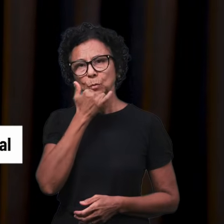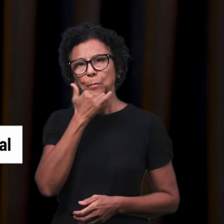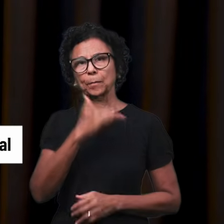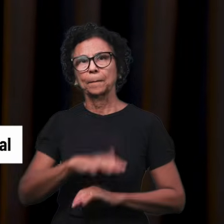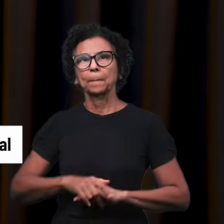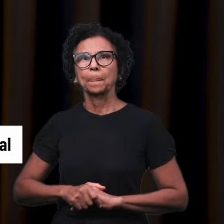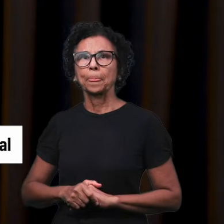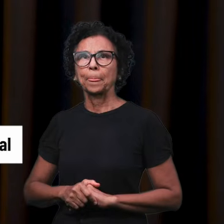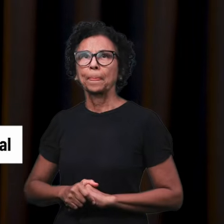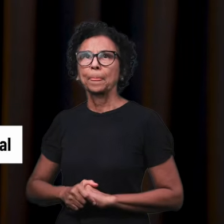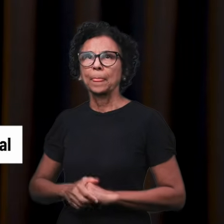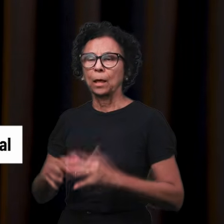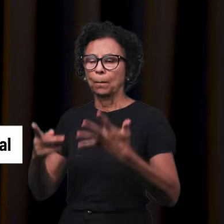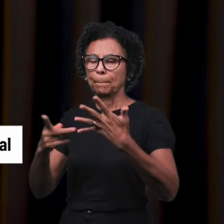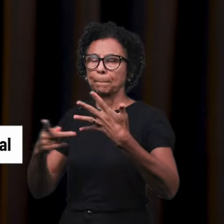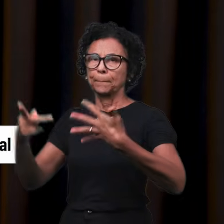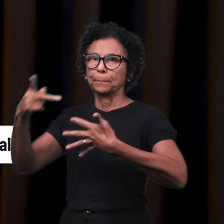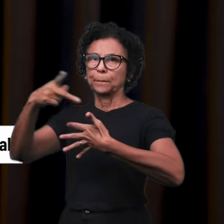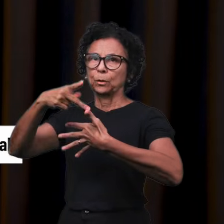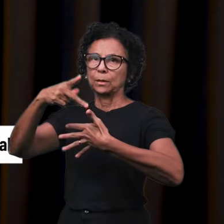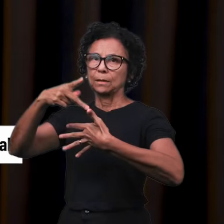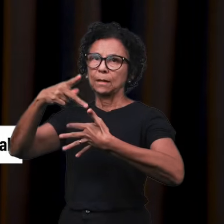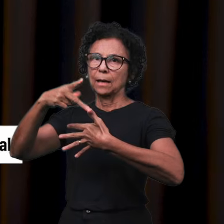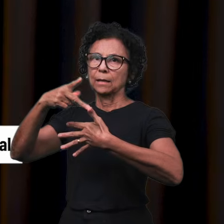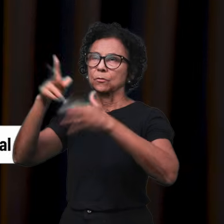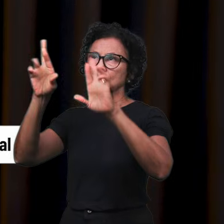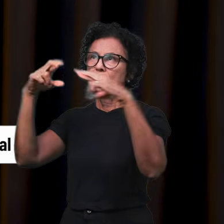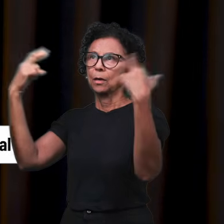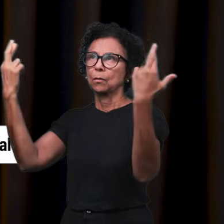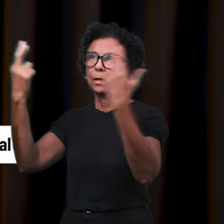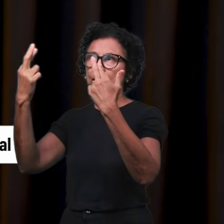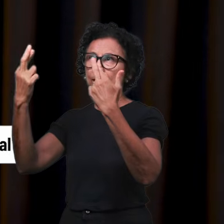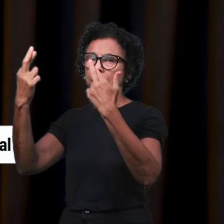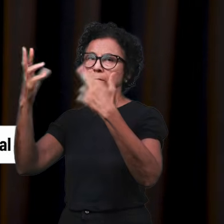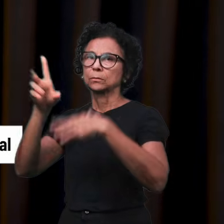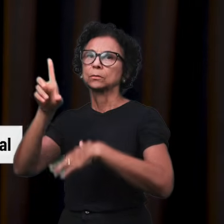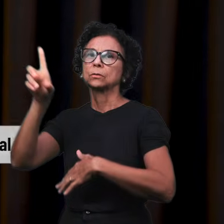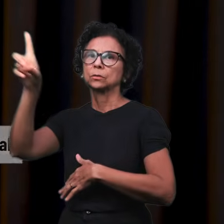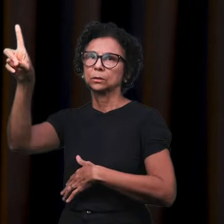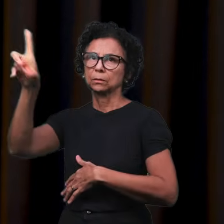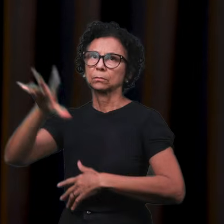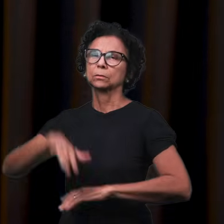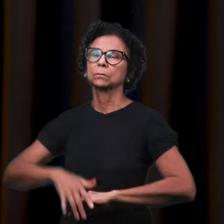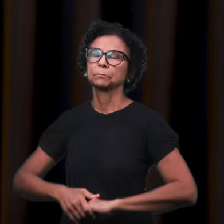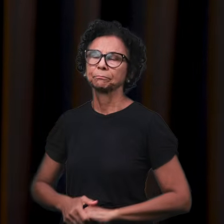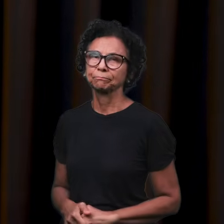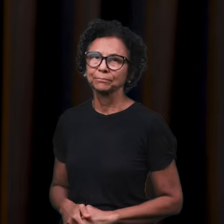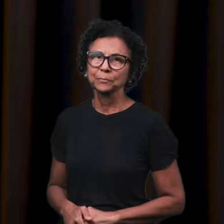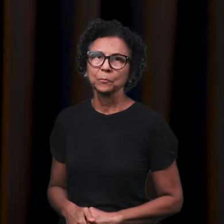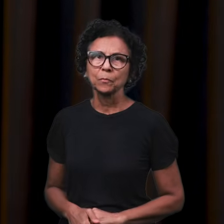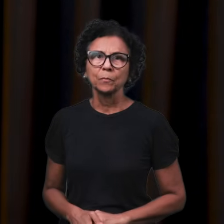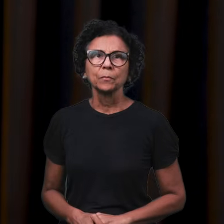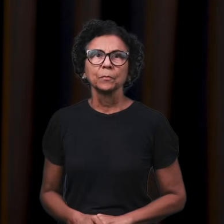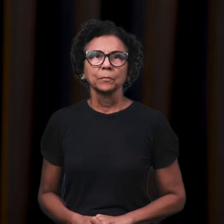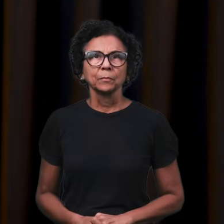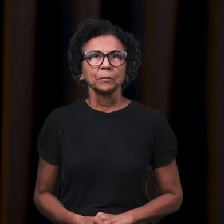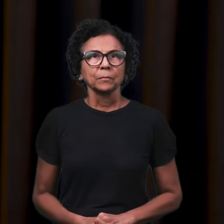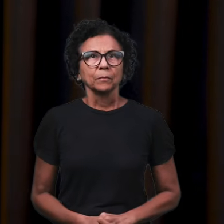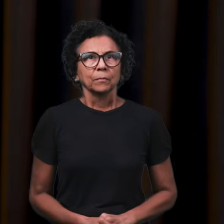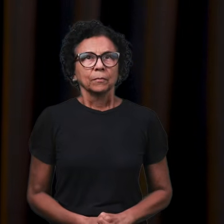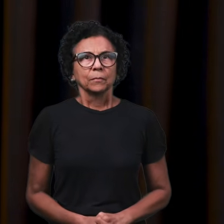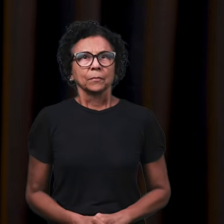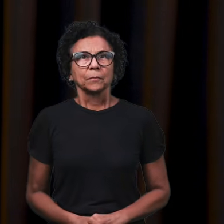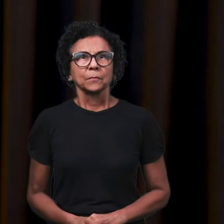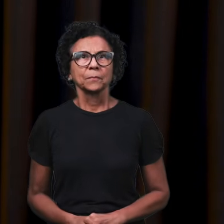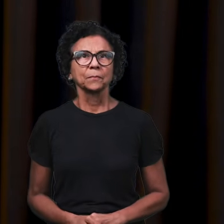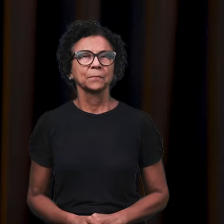primeiro é prioridade. E ela é contínua, permanente, isso não muda. Verdade. Sempre. Queridos,